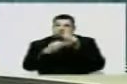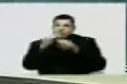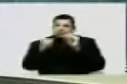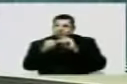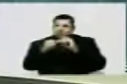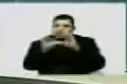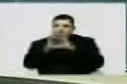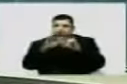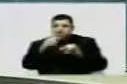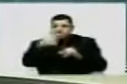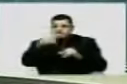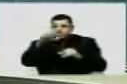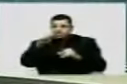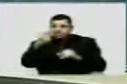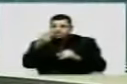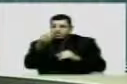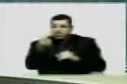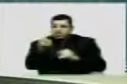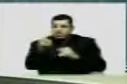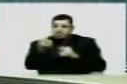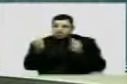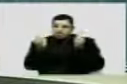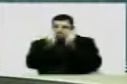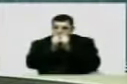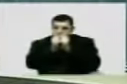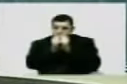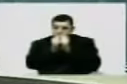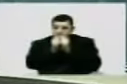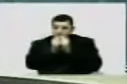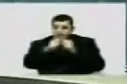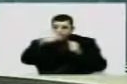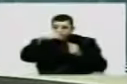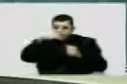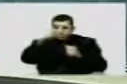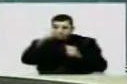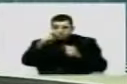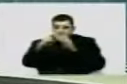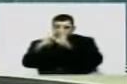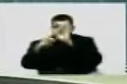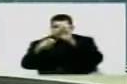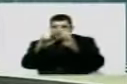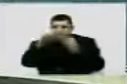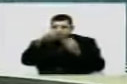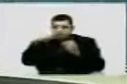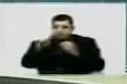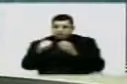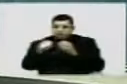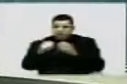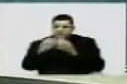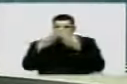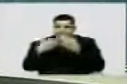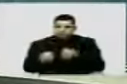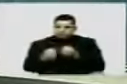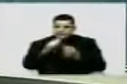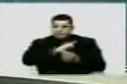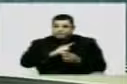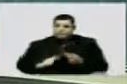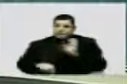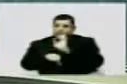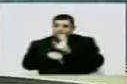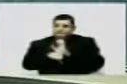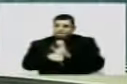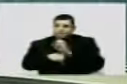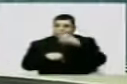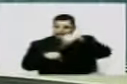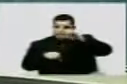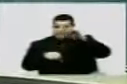como faz a Lei 2826, e junto com os 75% de ICMS, que pertence ao governo do